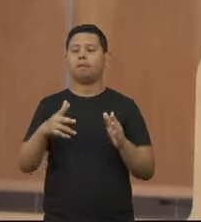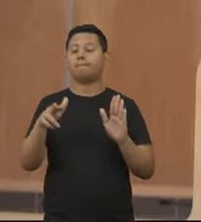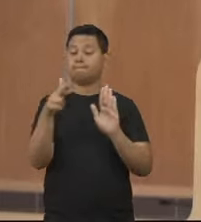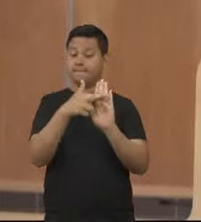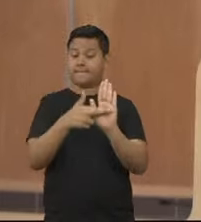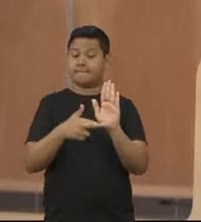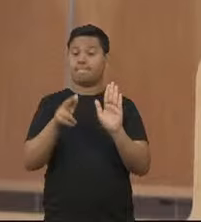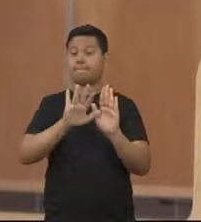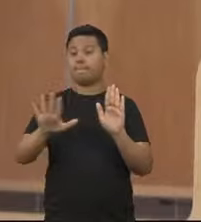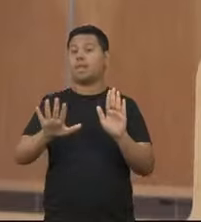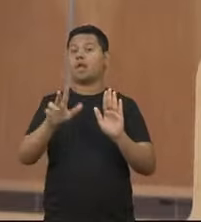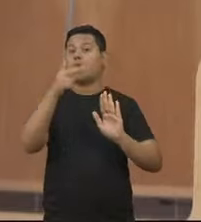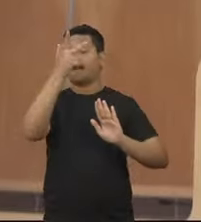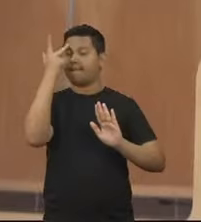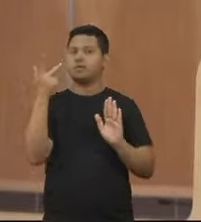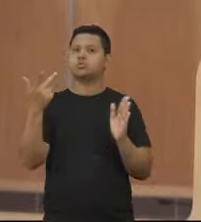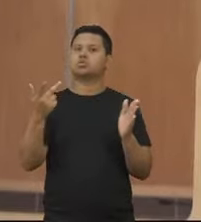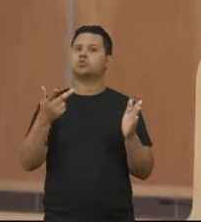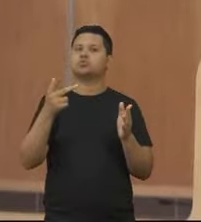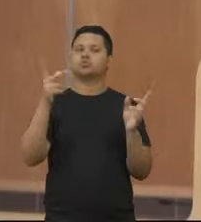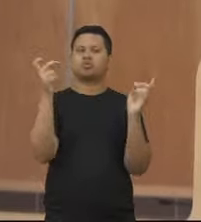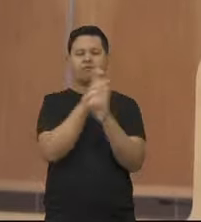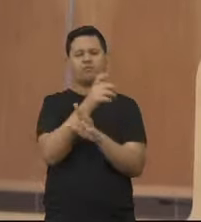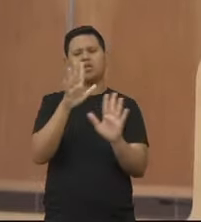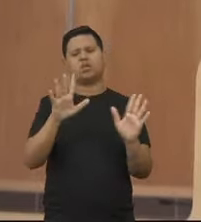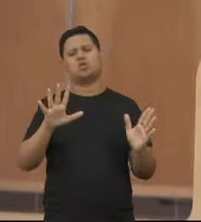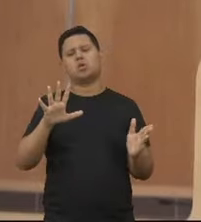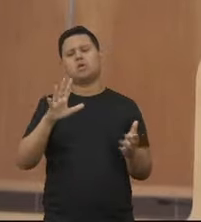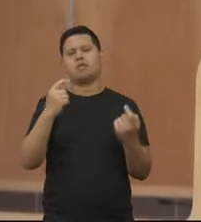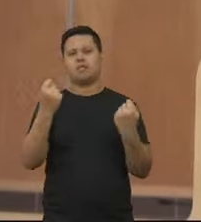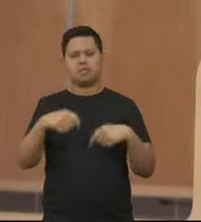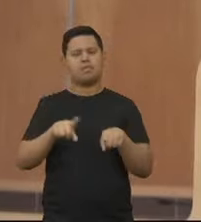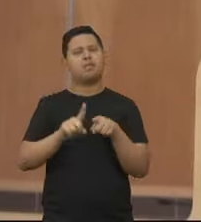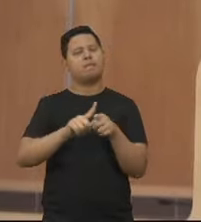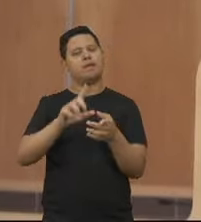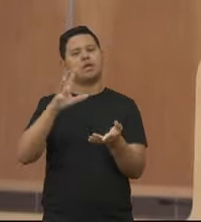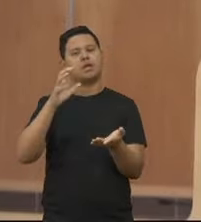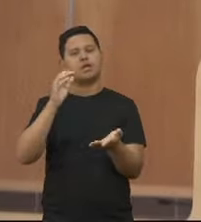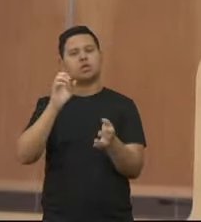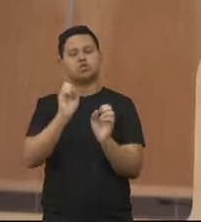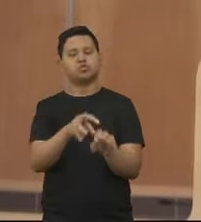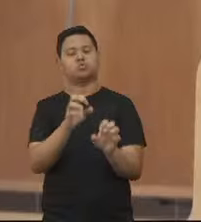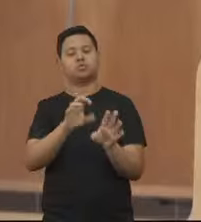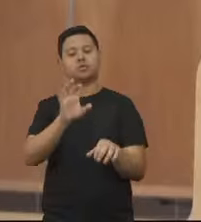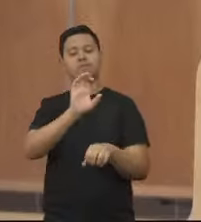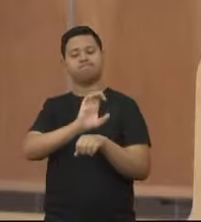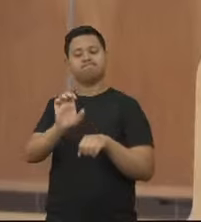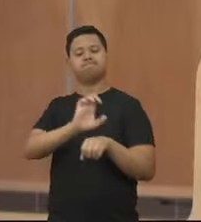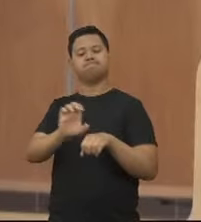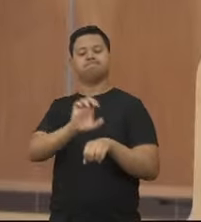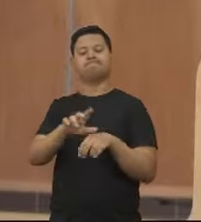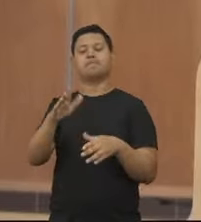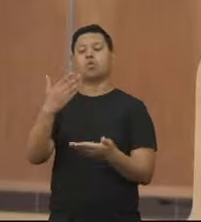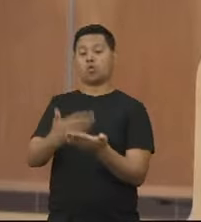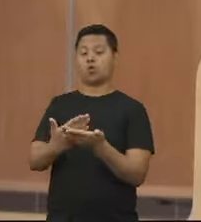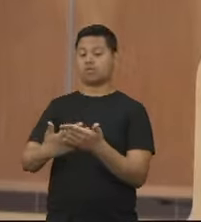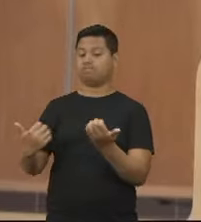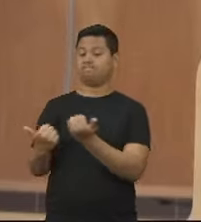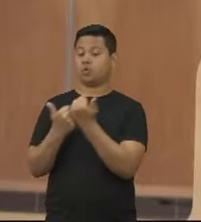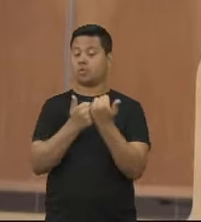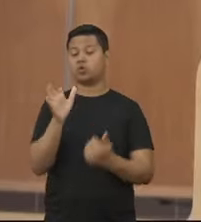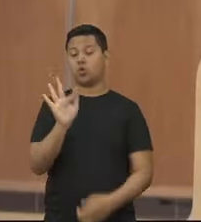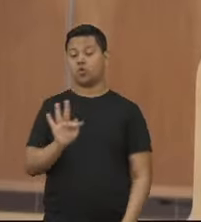as pessoas que estão com dificuldade também, capacitar essas pessoas com curso de formação, com uma aula, em parceria com faculdade.